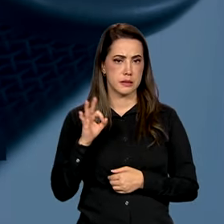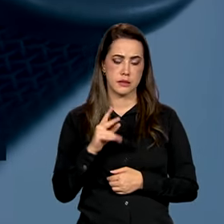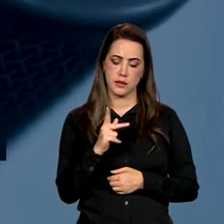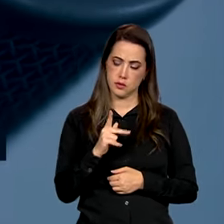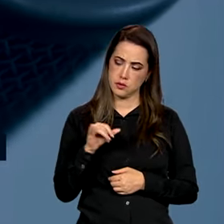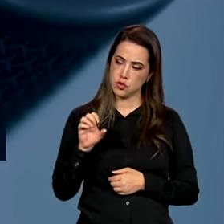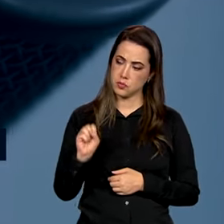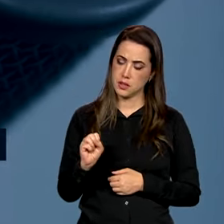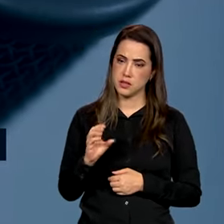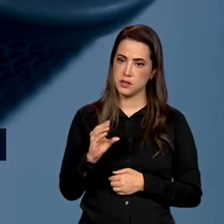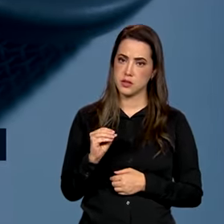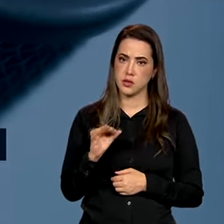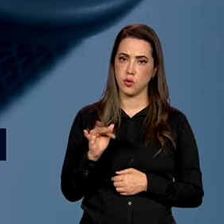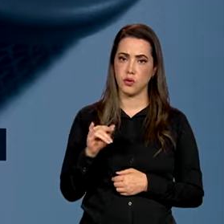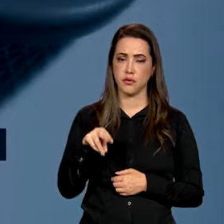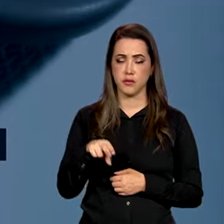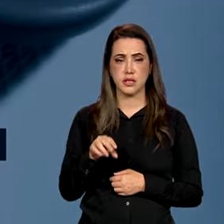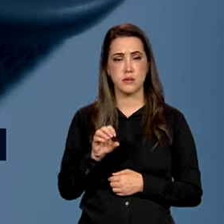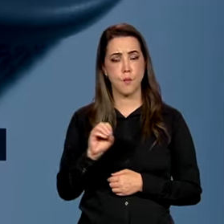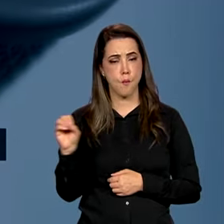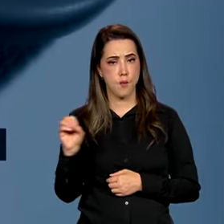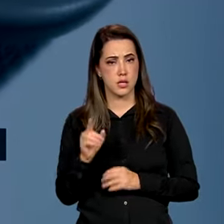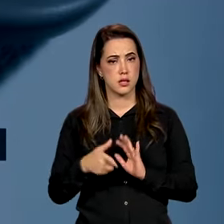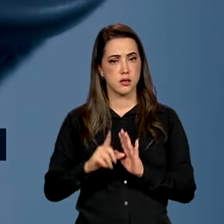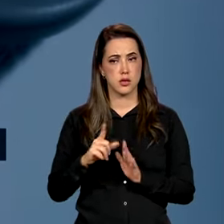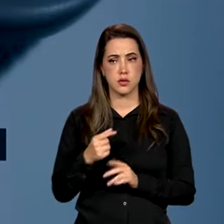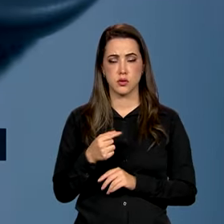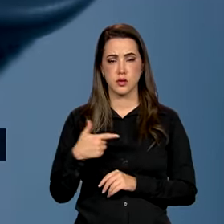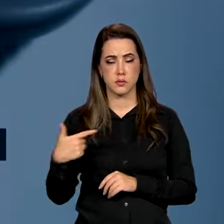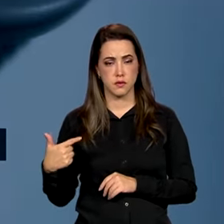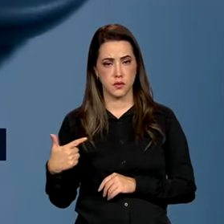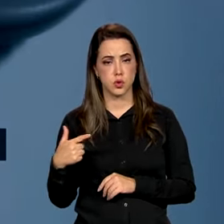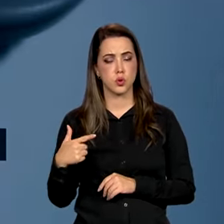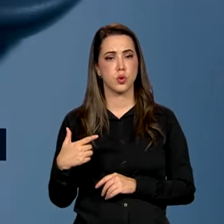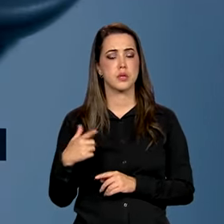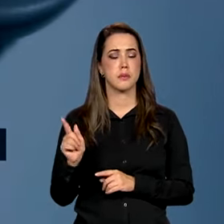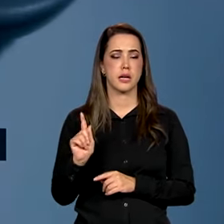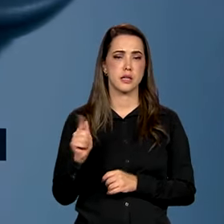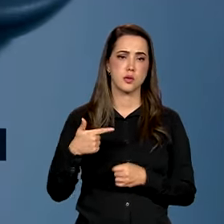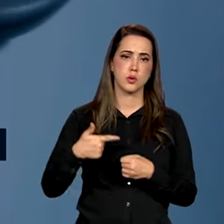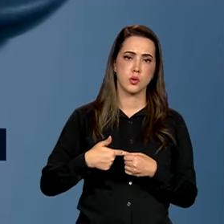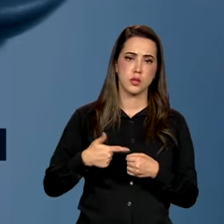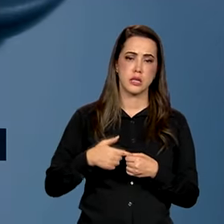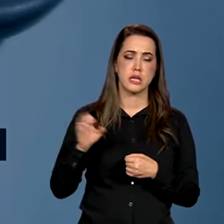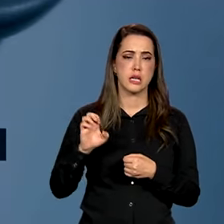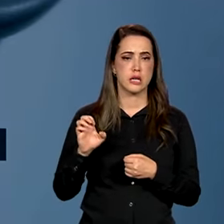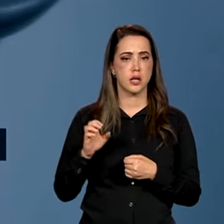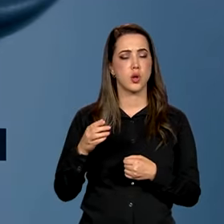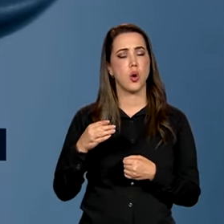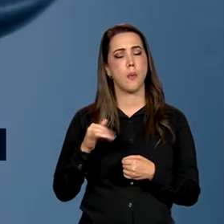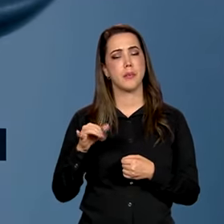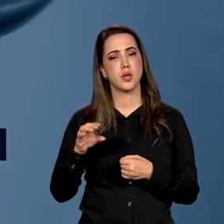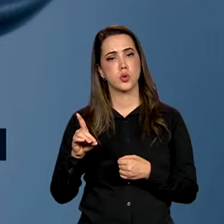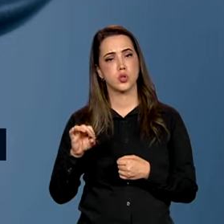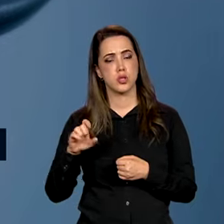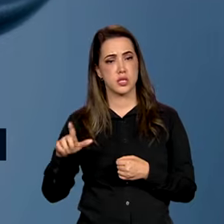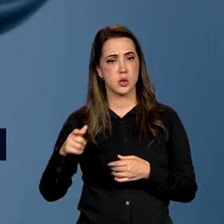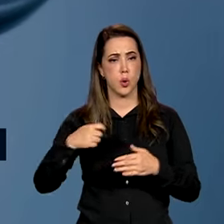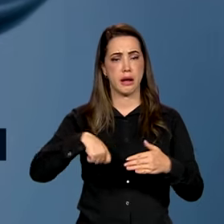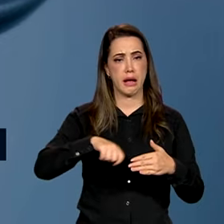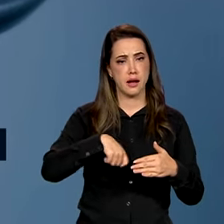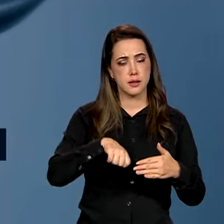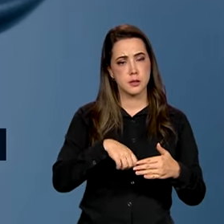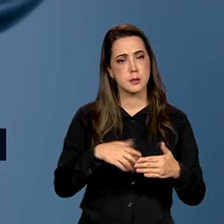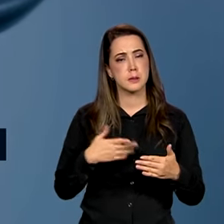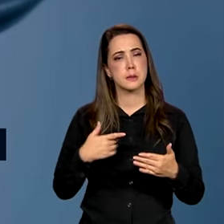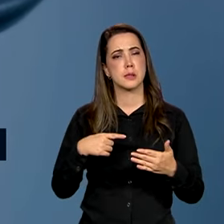PIS e cofins tinham sido zeradas em 2022 para gasolina etanol diesel biodiesel gás natural e